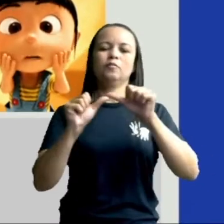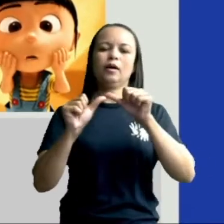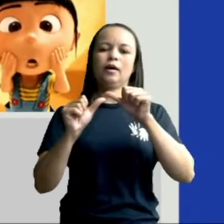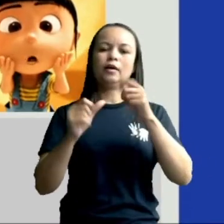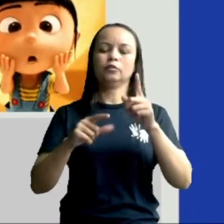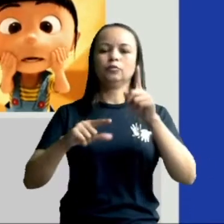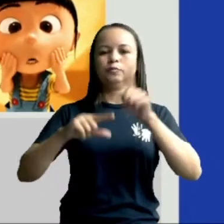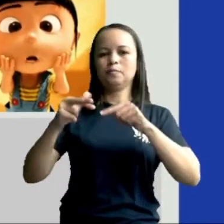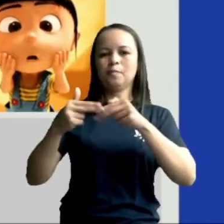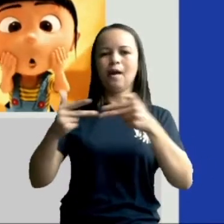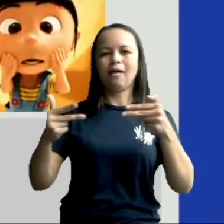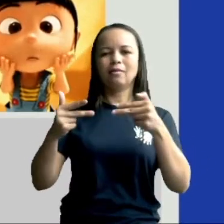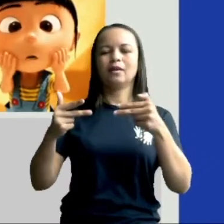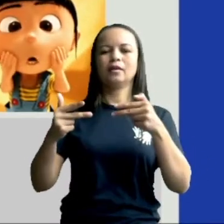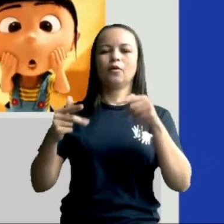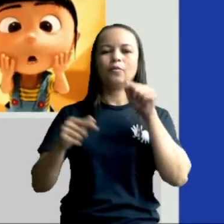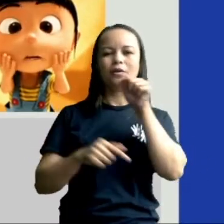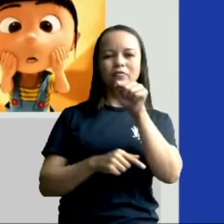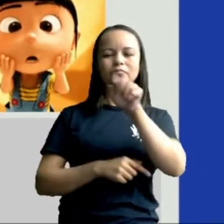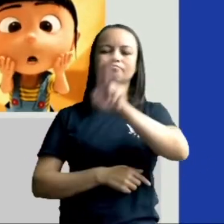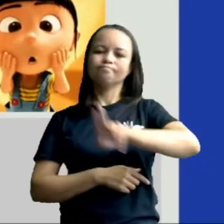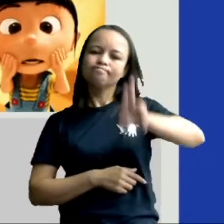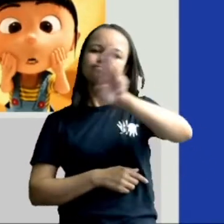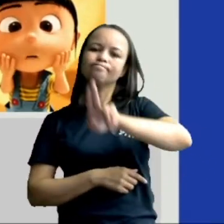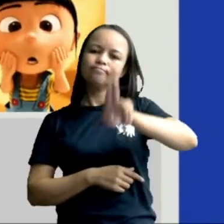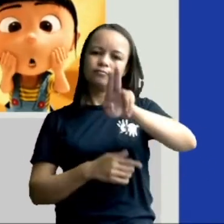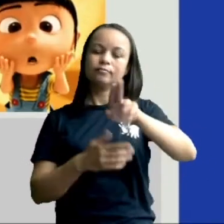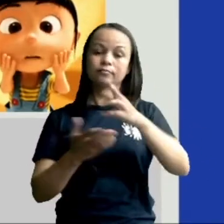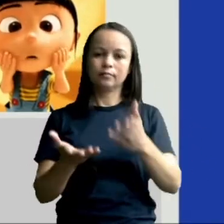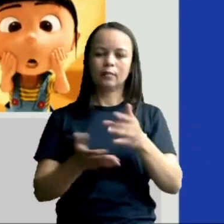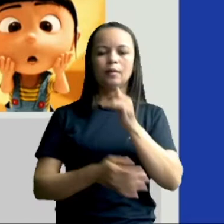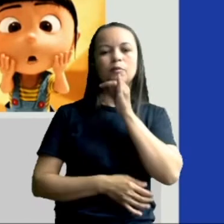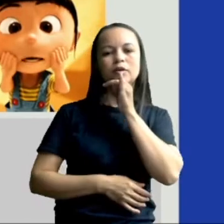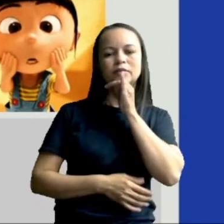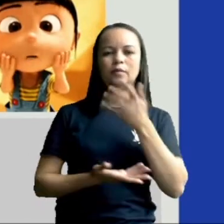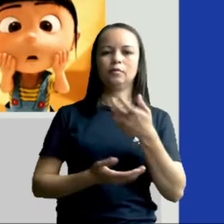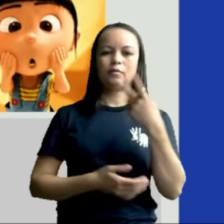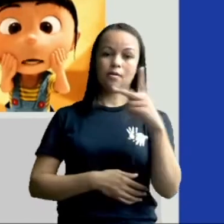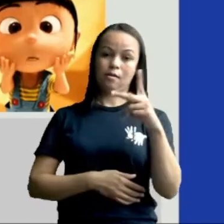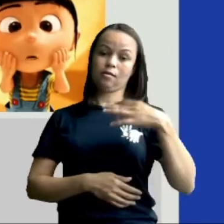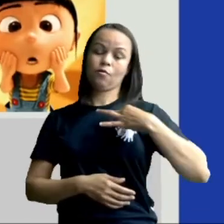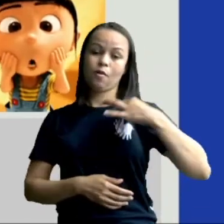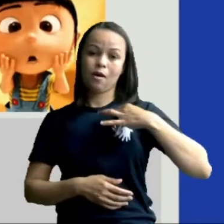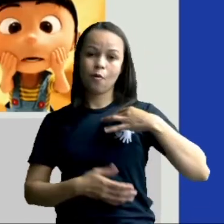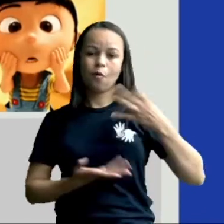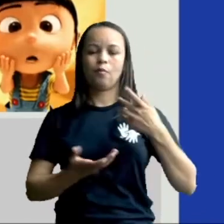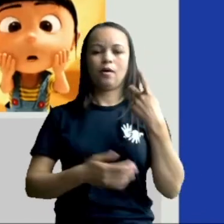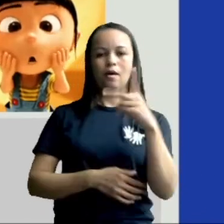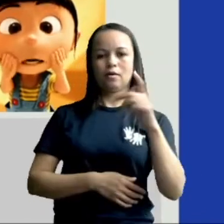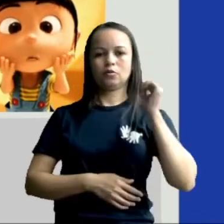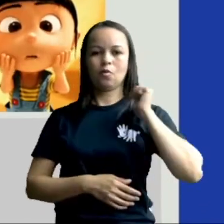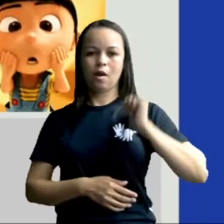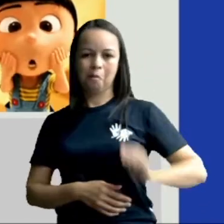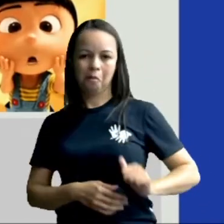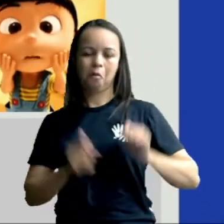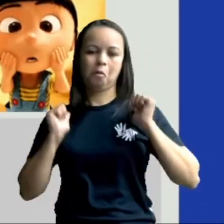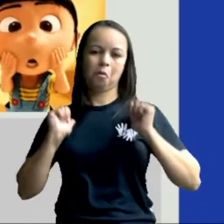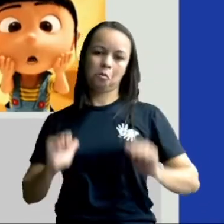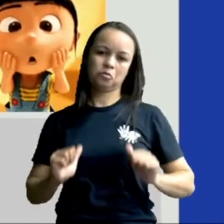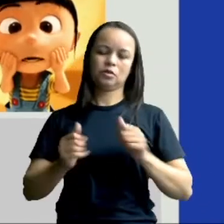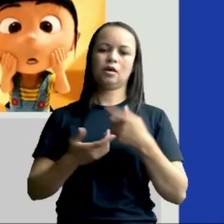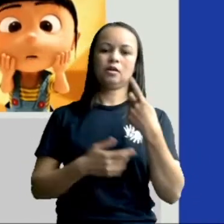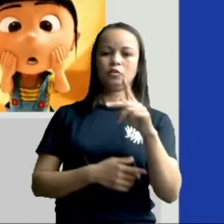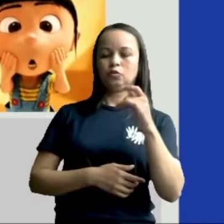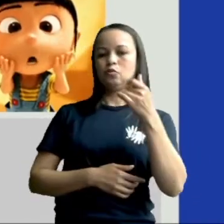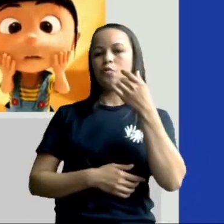naquele material em que você vai utilizar. Por exemplo, a sua roupa, a sua bolsa, a sua